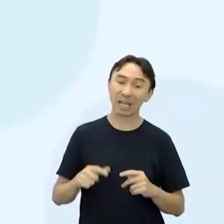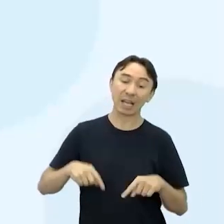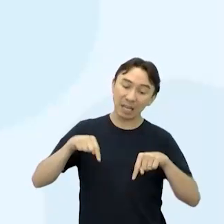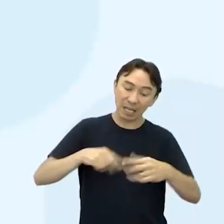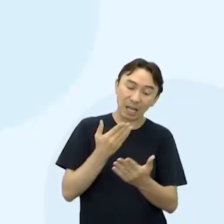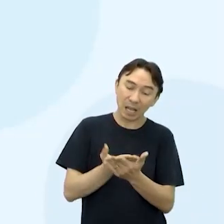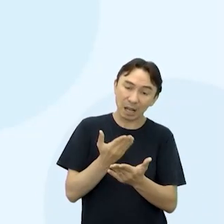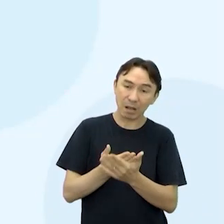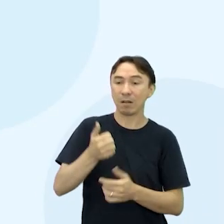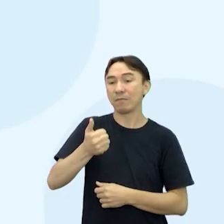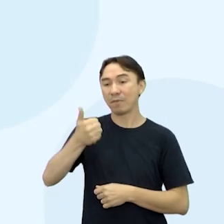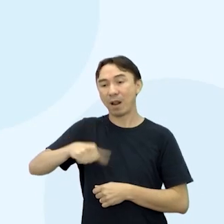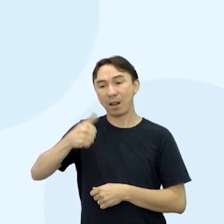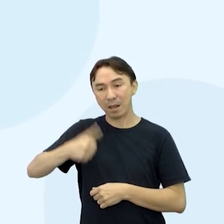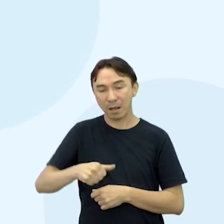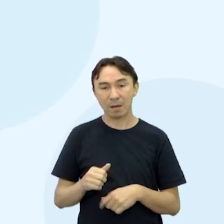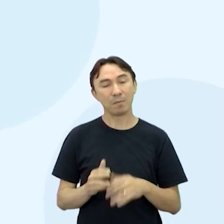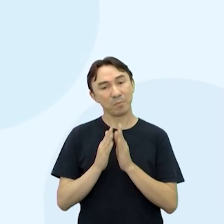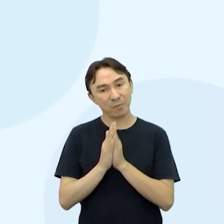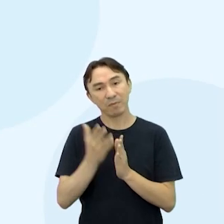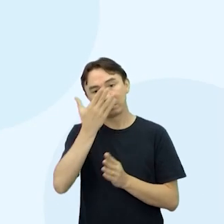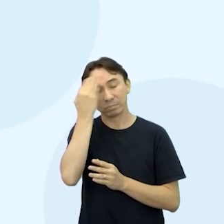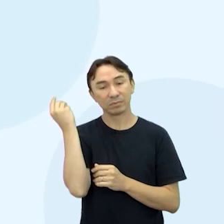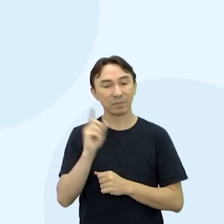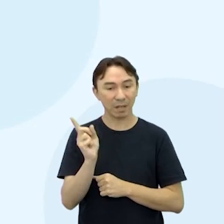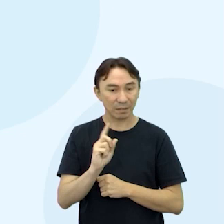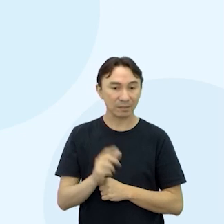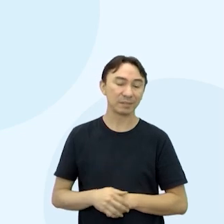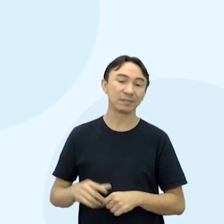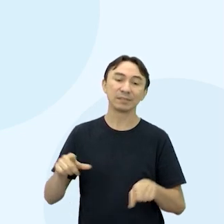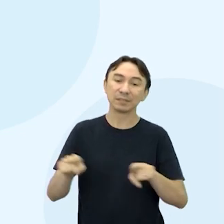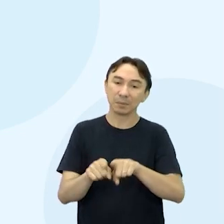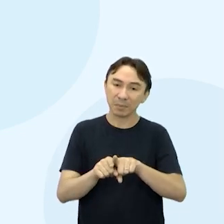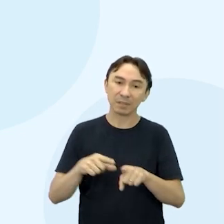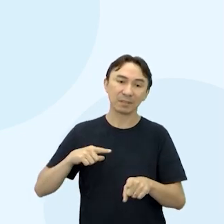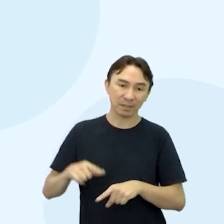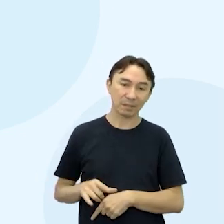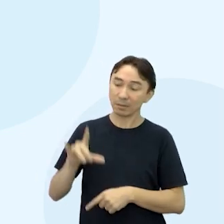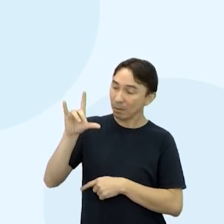nossa aula, nos seguindo no meu canal no Instagram, Língua Portuguesa,